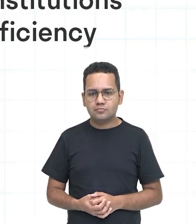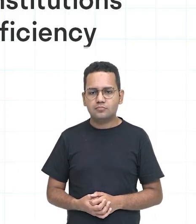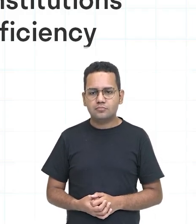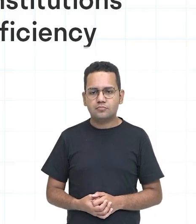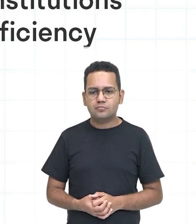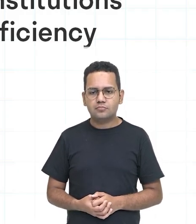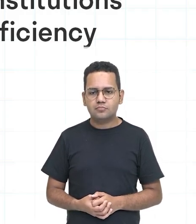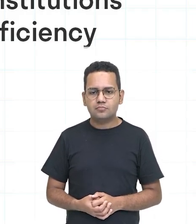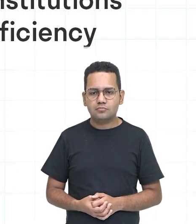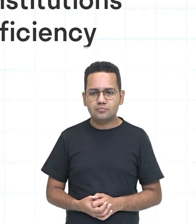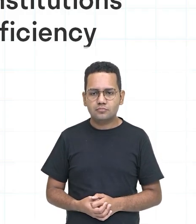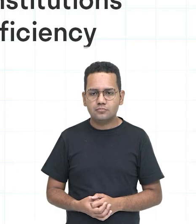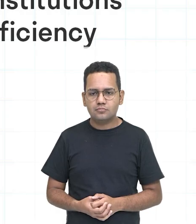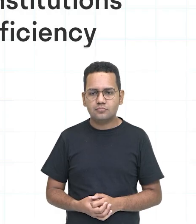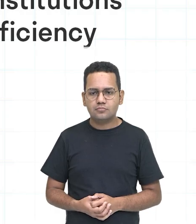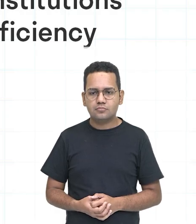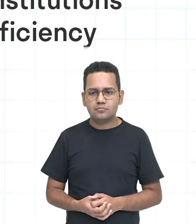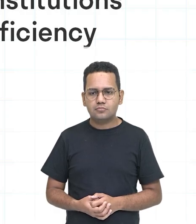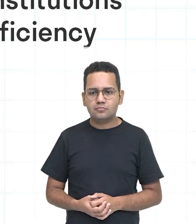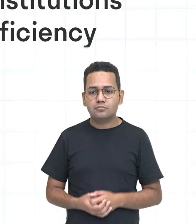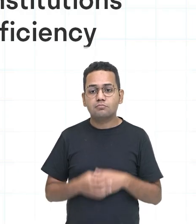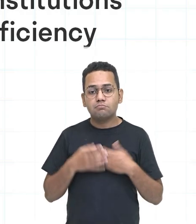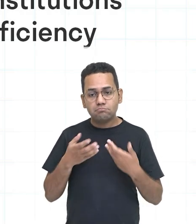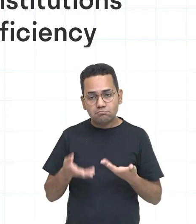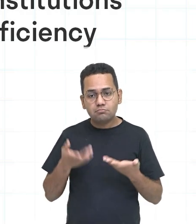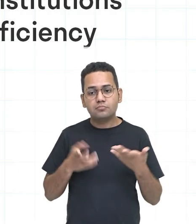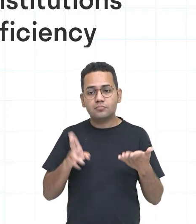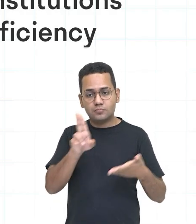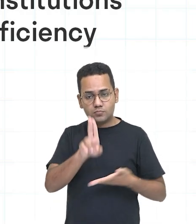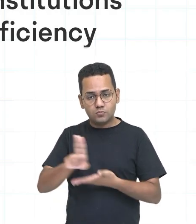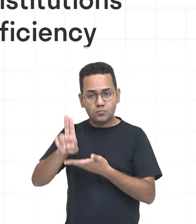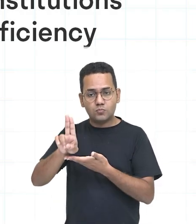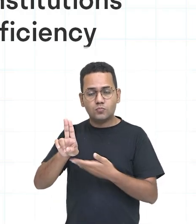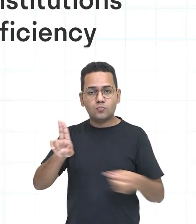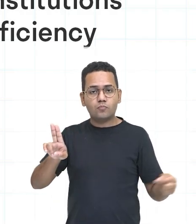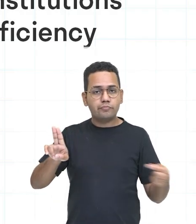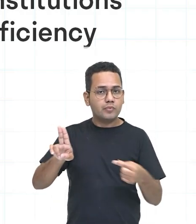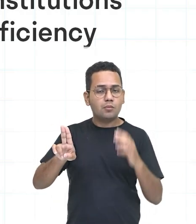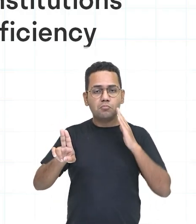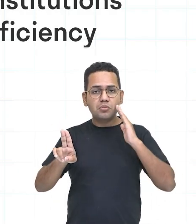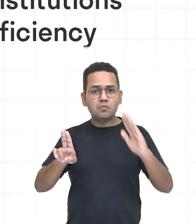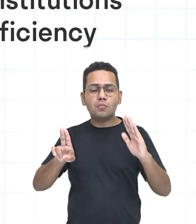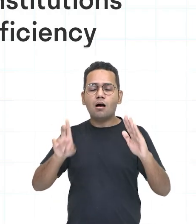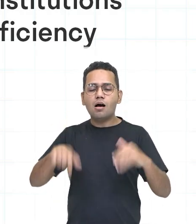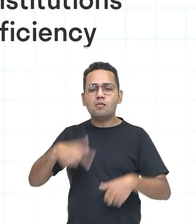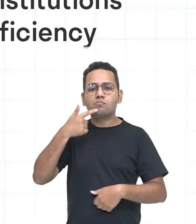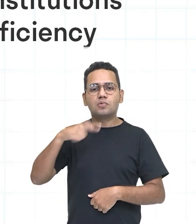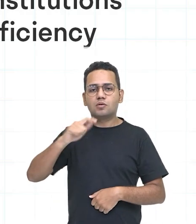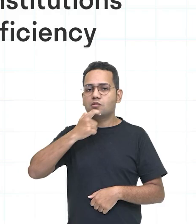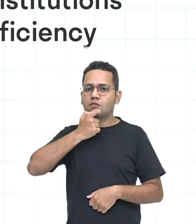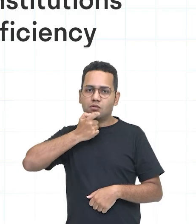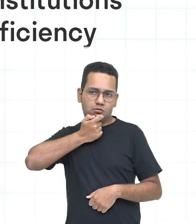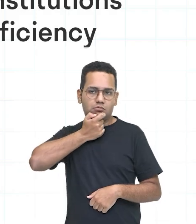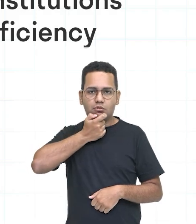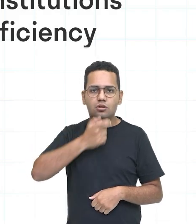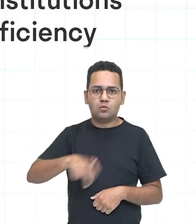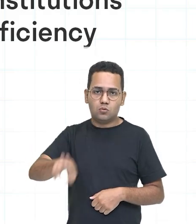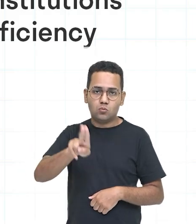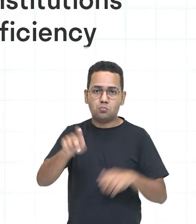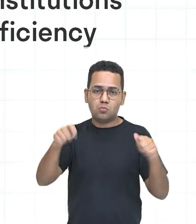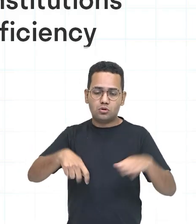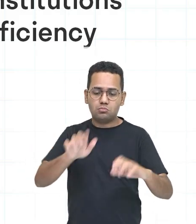predominância, né, das grandes universidades mundiais é utilizar a língua inglesa como a língua principal, né, que permite, então,